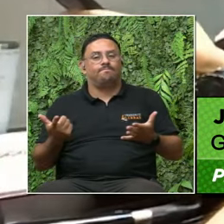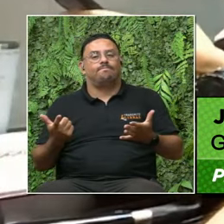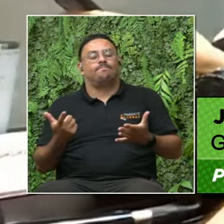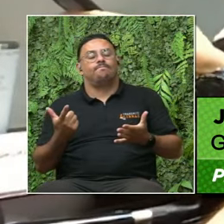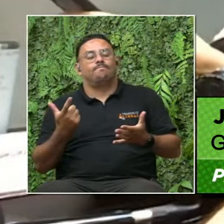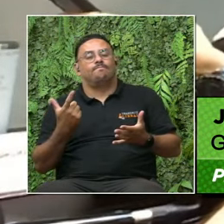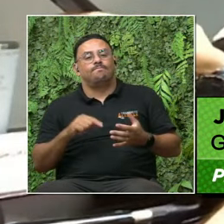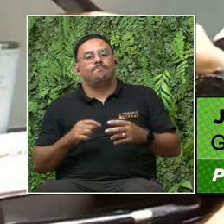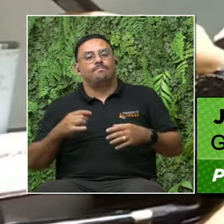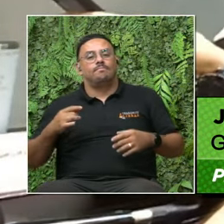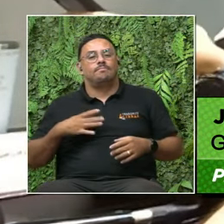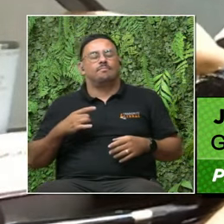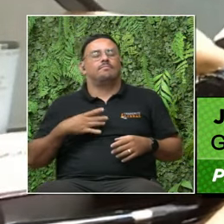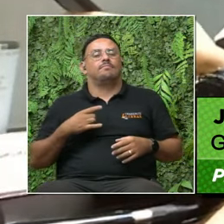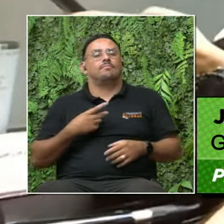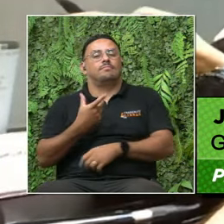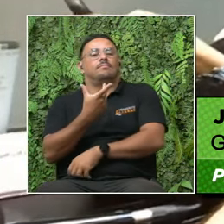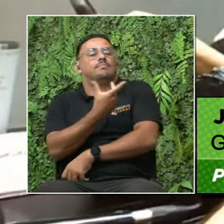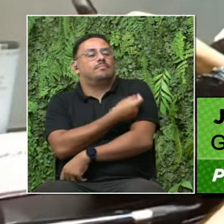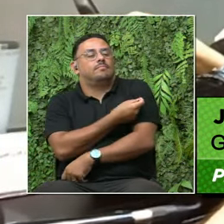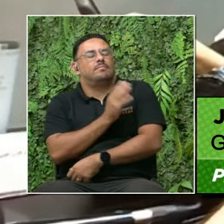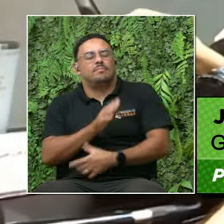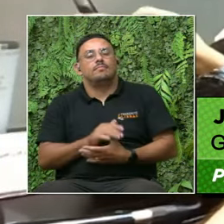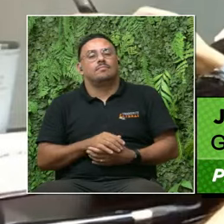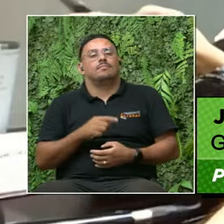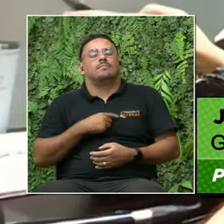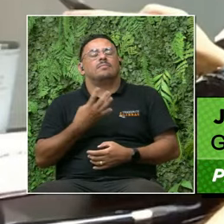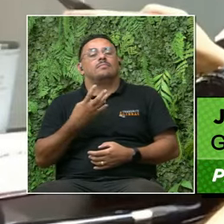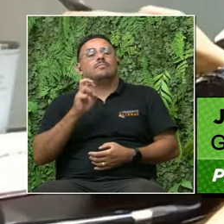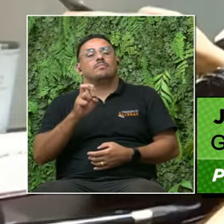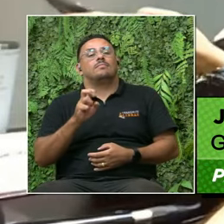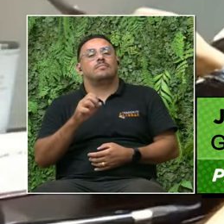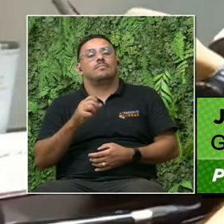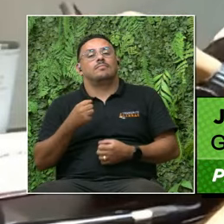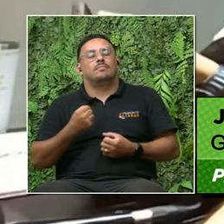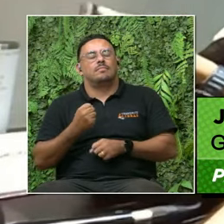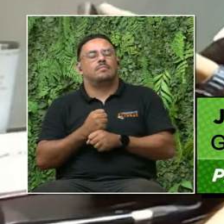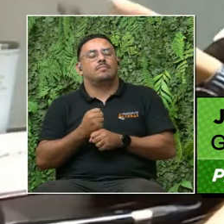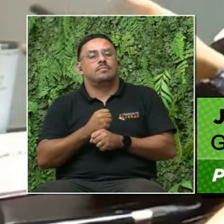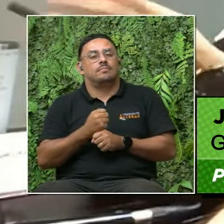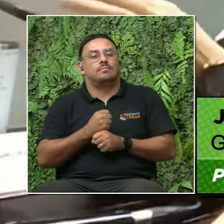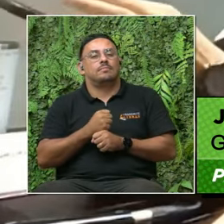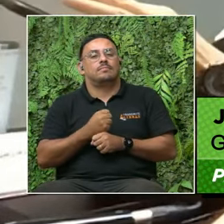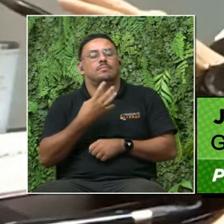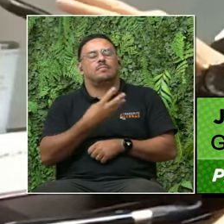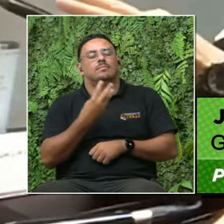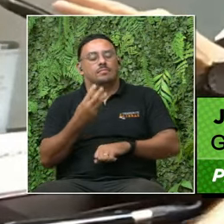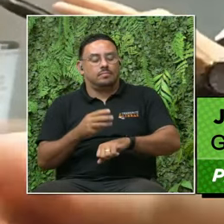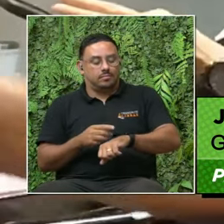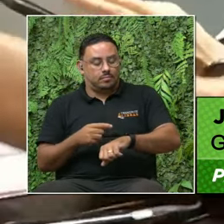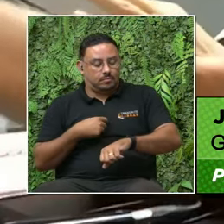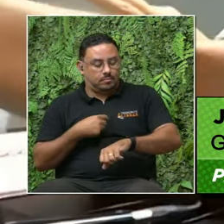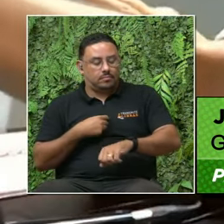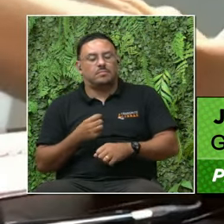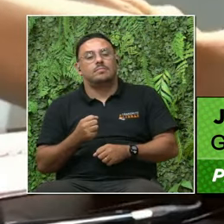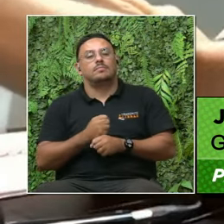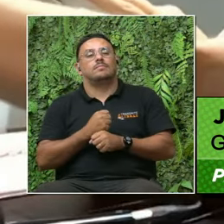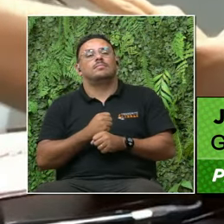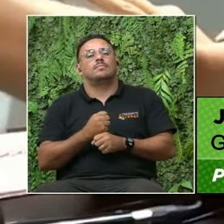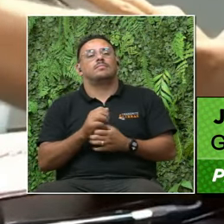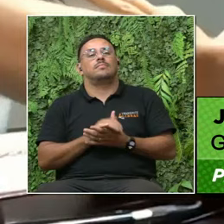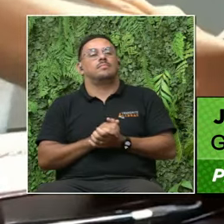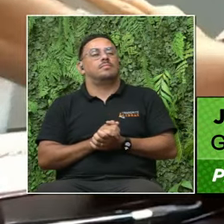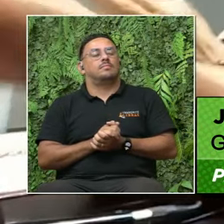sinal de wi-fi Vel você tá mais vacinado que eu né você no mínimo 45 anos você torce pro galo né 43 me ajuda a Rode Rodei na Vale assim